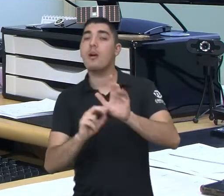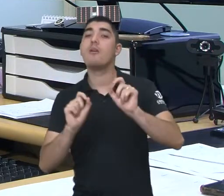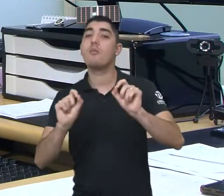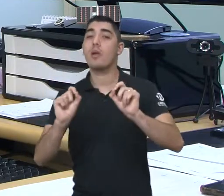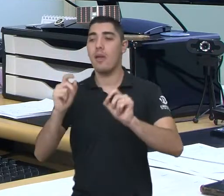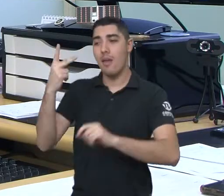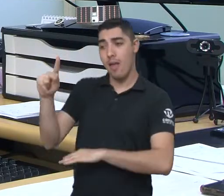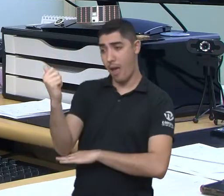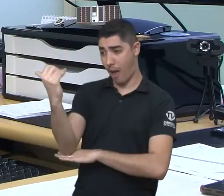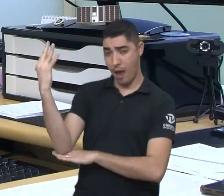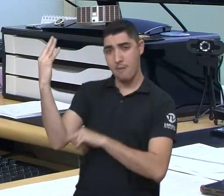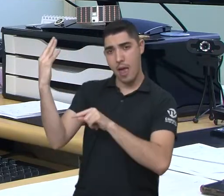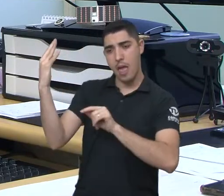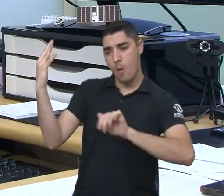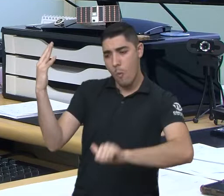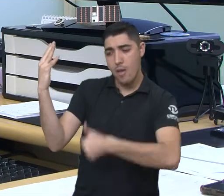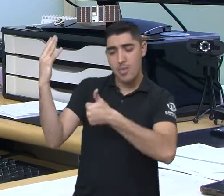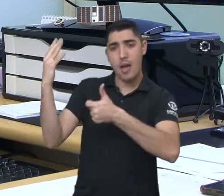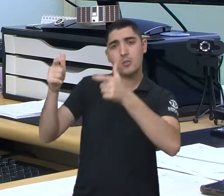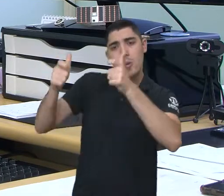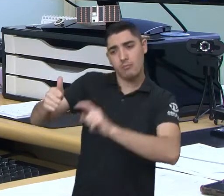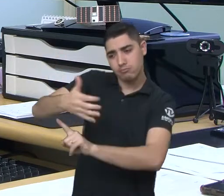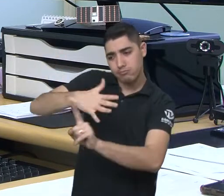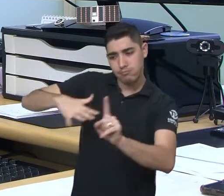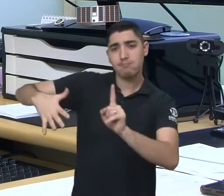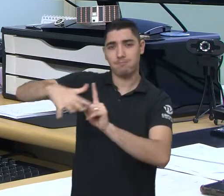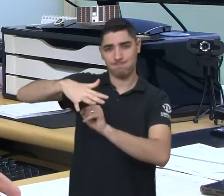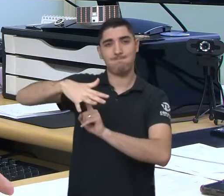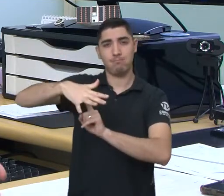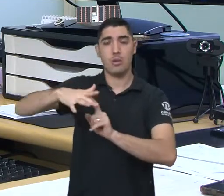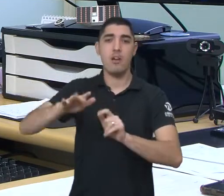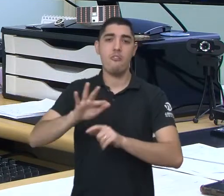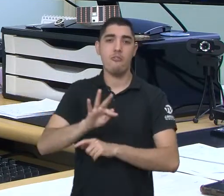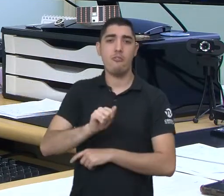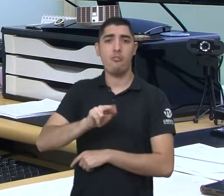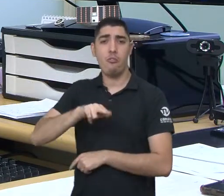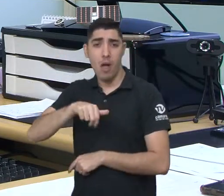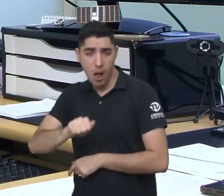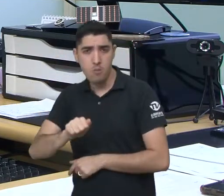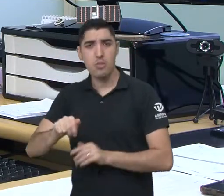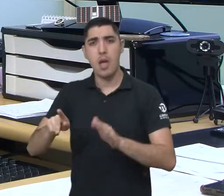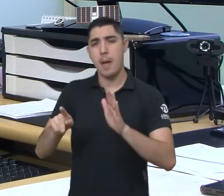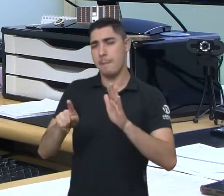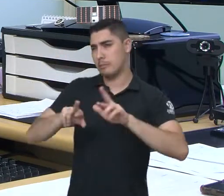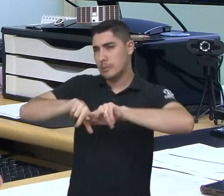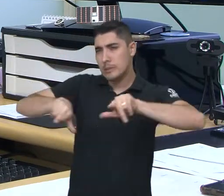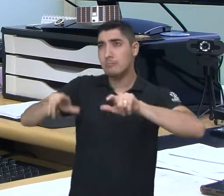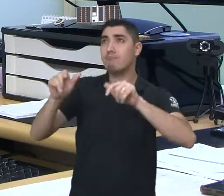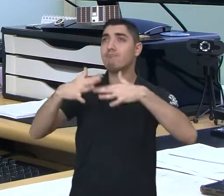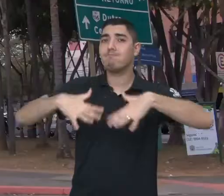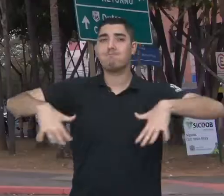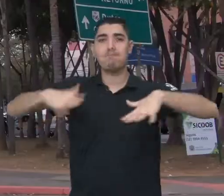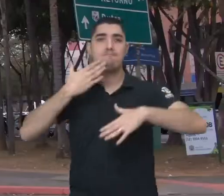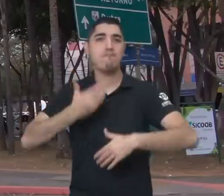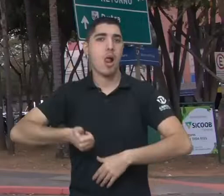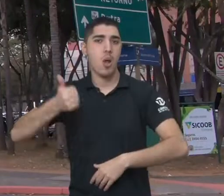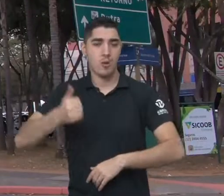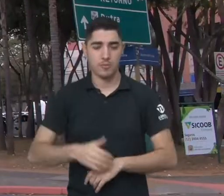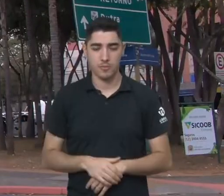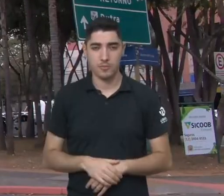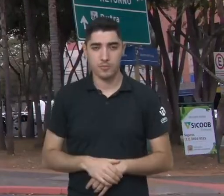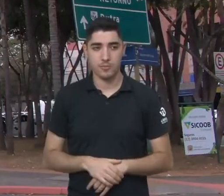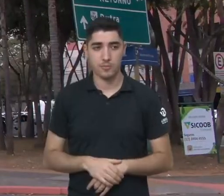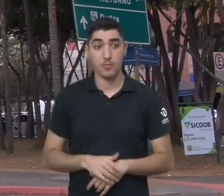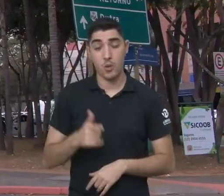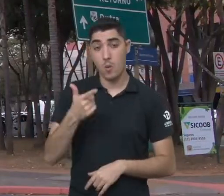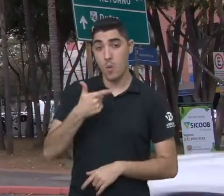né, e a qualidade ambiental da biodiversidade, né, fauna e flora, das águas, né. Outra ferramenta